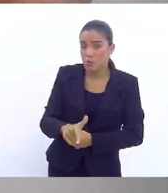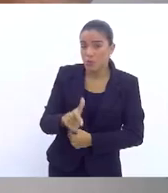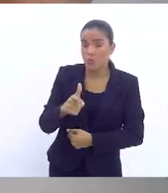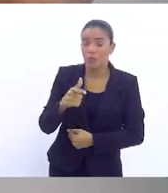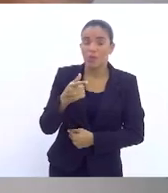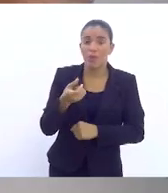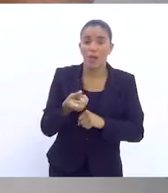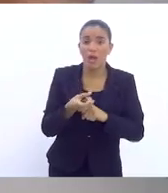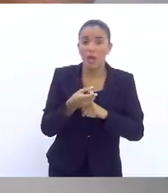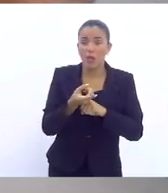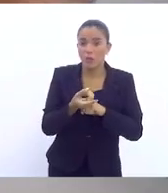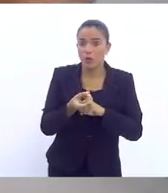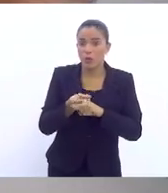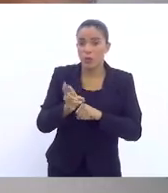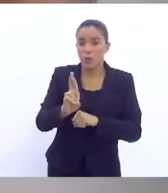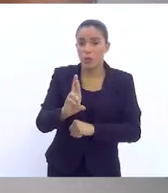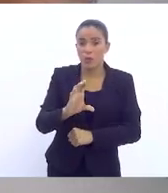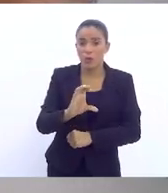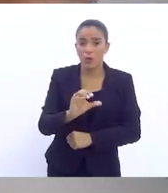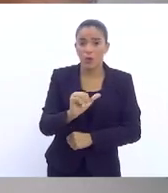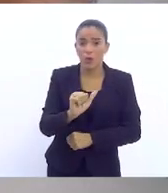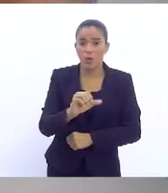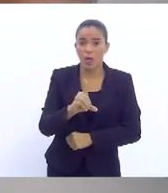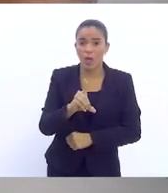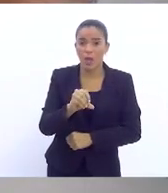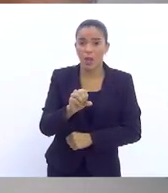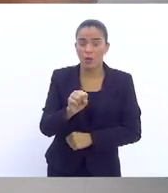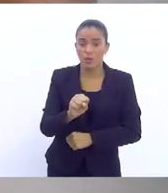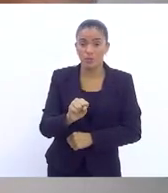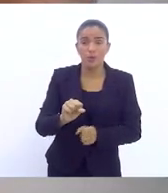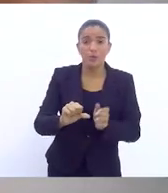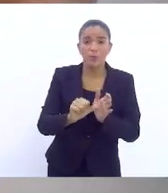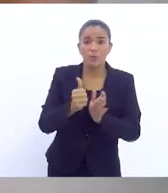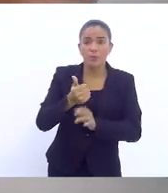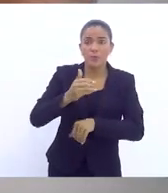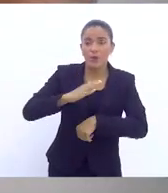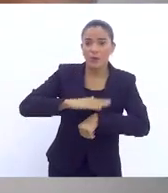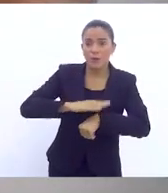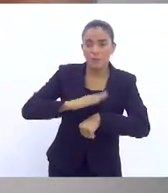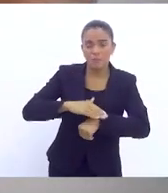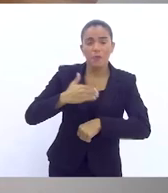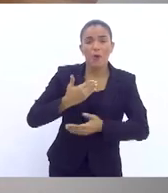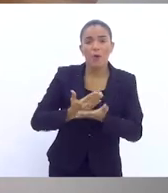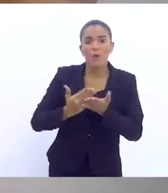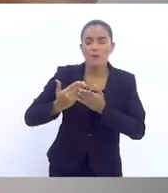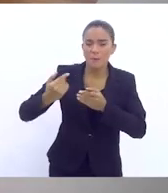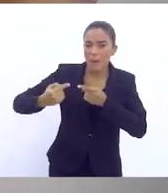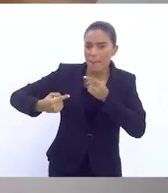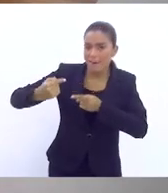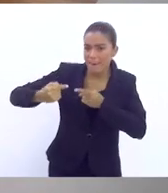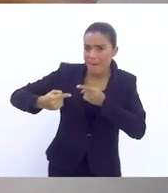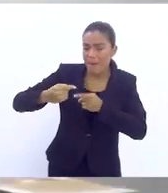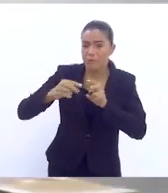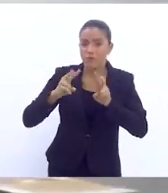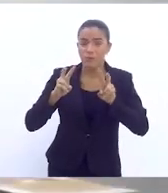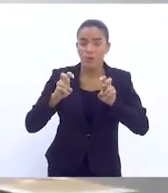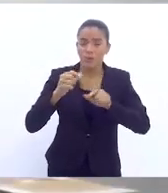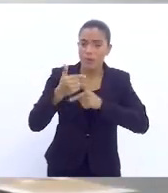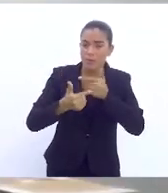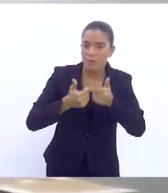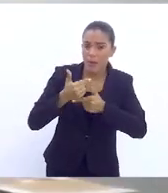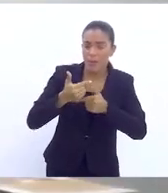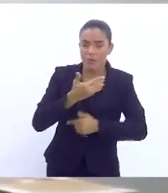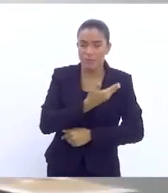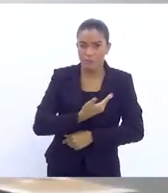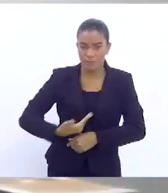Dr Carlos e a doutora Marguerita Desde o Primeiro Momento nós começamos a debater as questões do serviço público Deputado